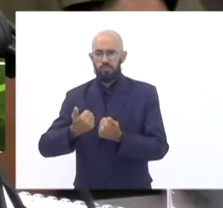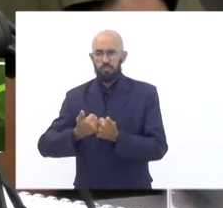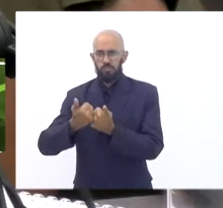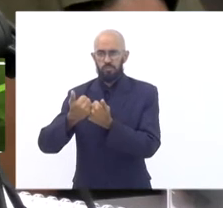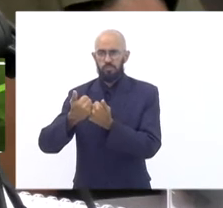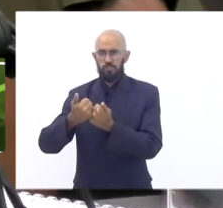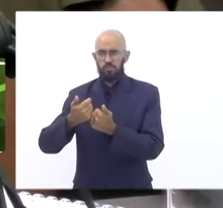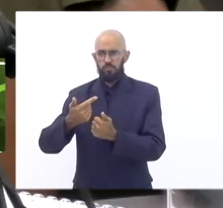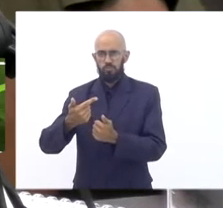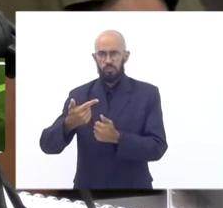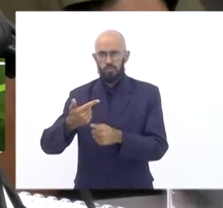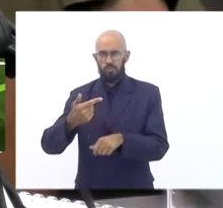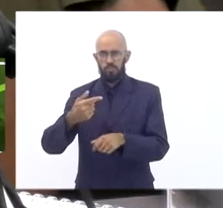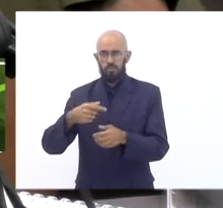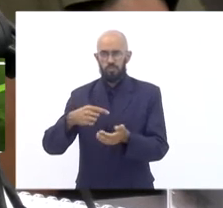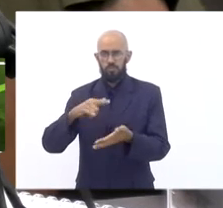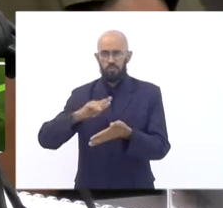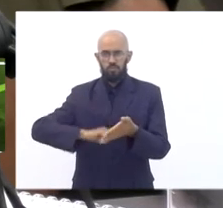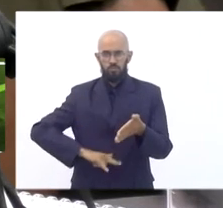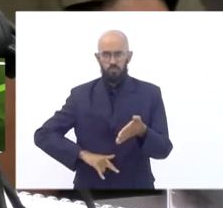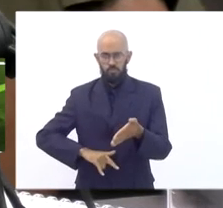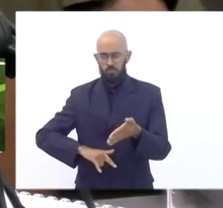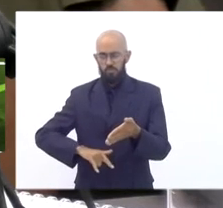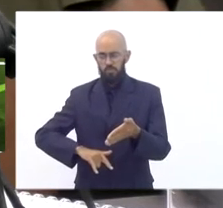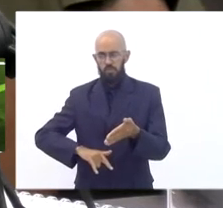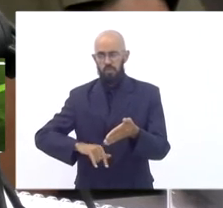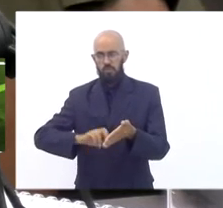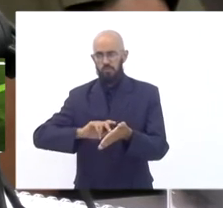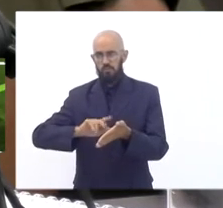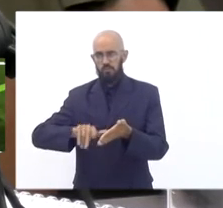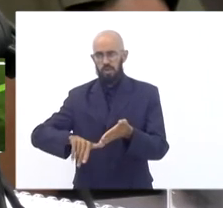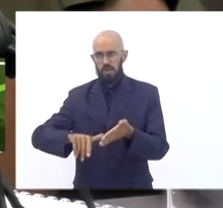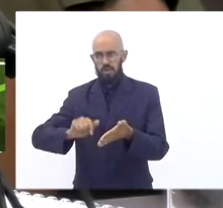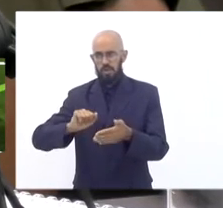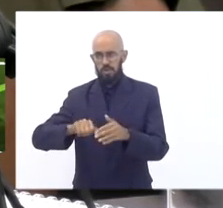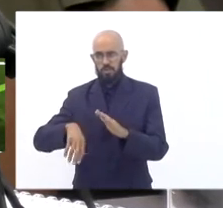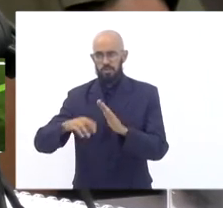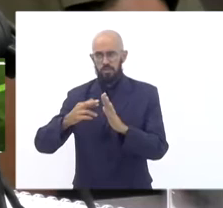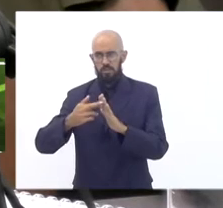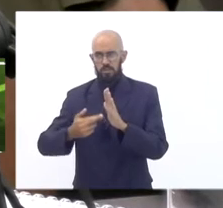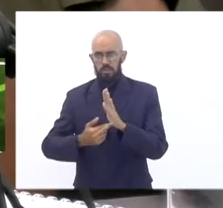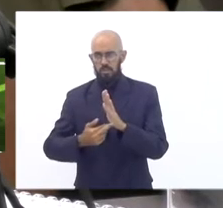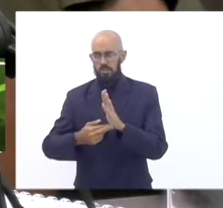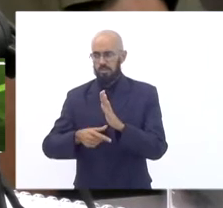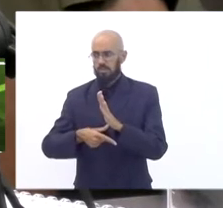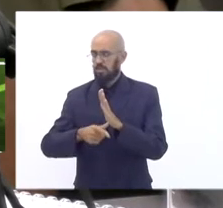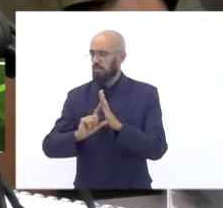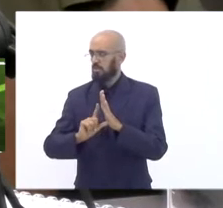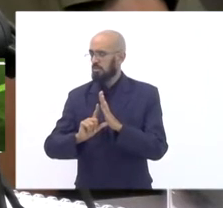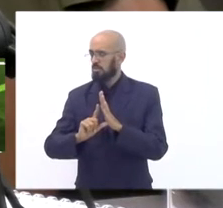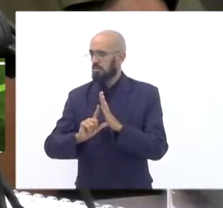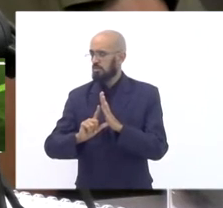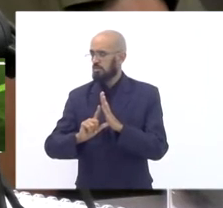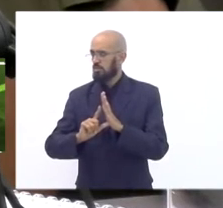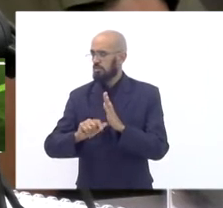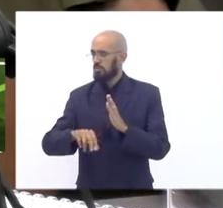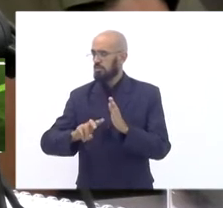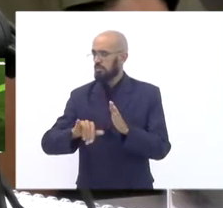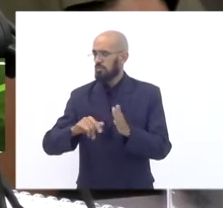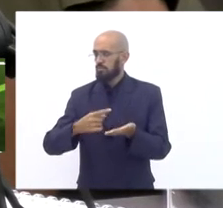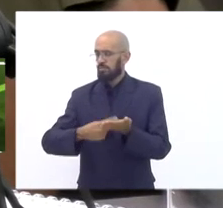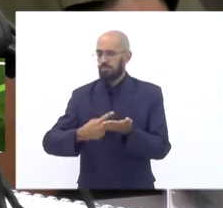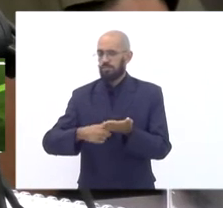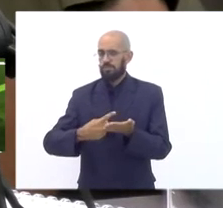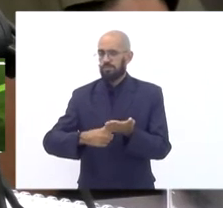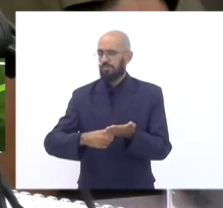12º aditamento. Várias condições anteriores, como essa que o senhor colocou, vão estar repactuadas agora no